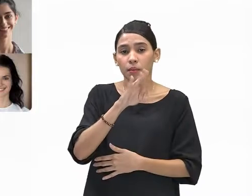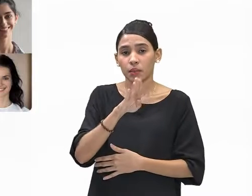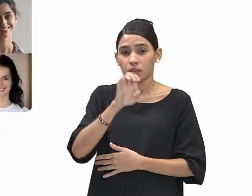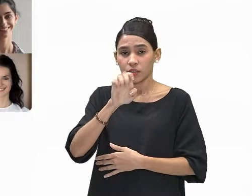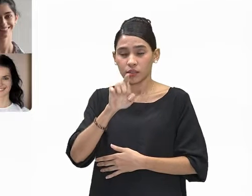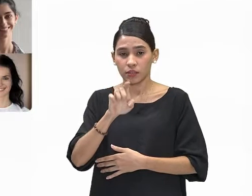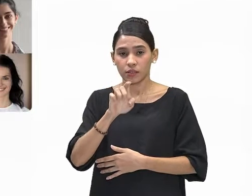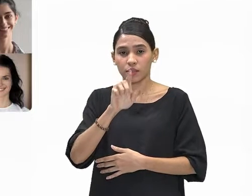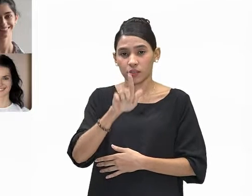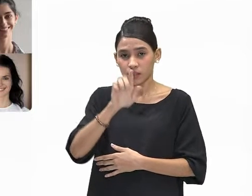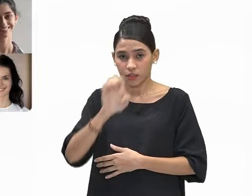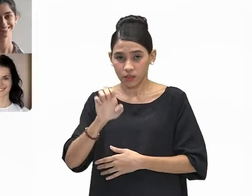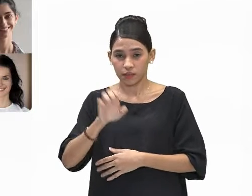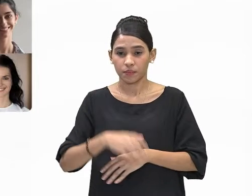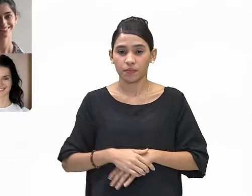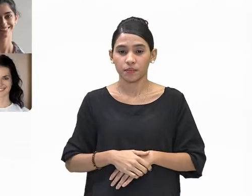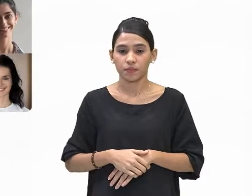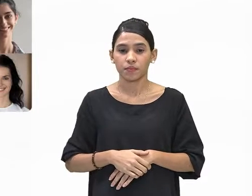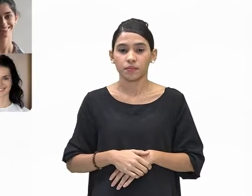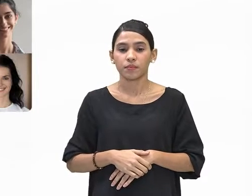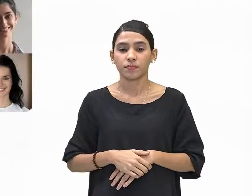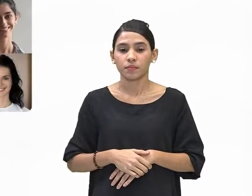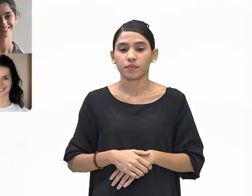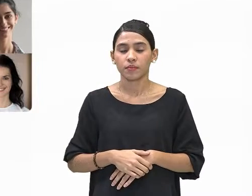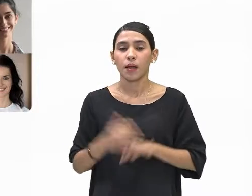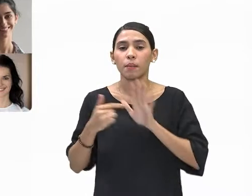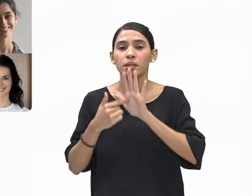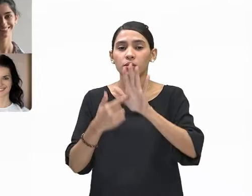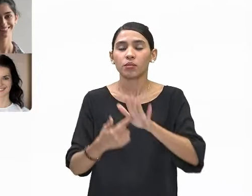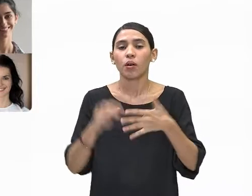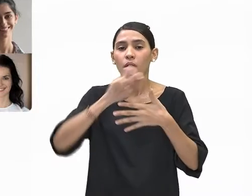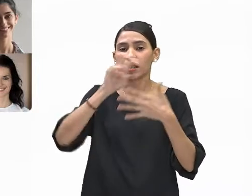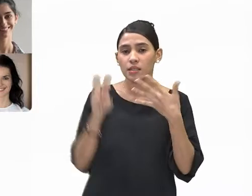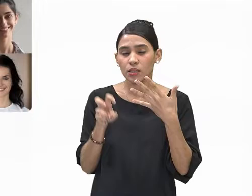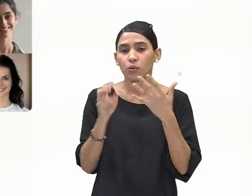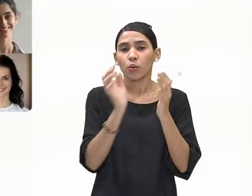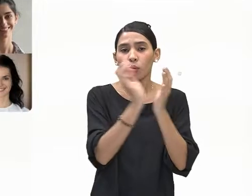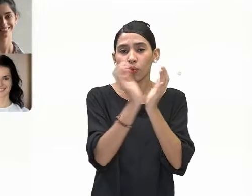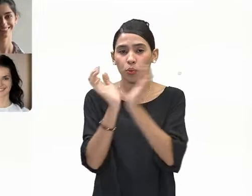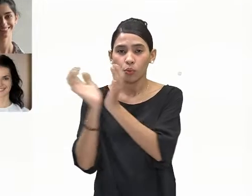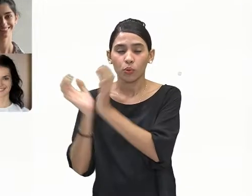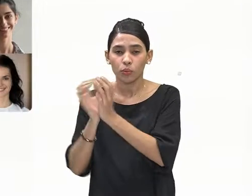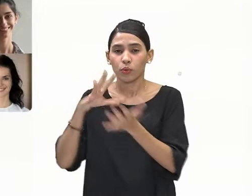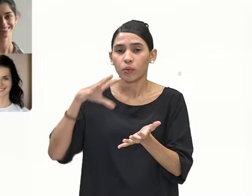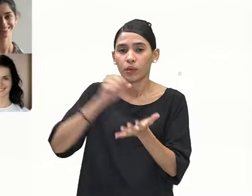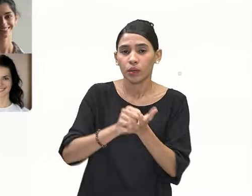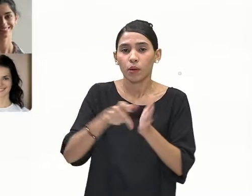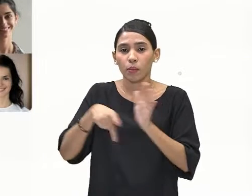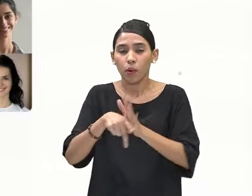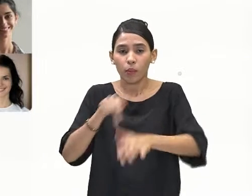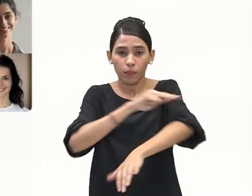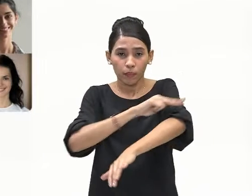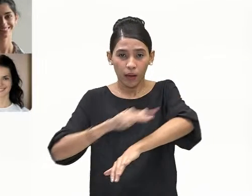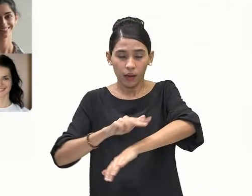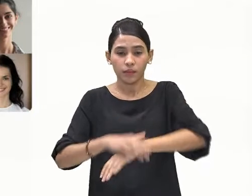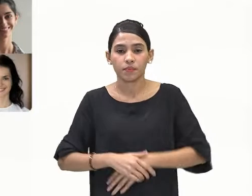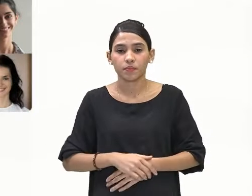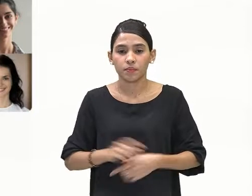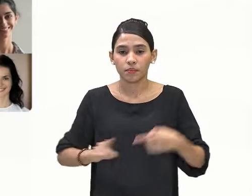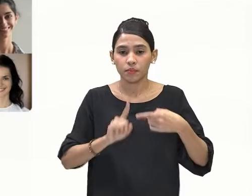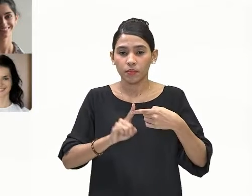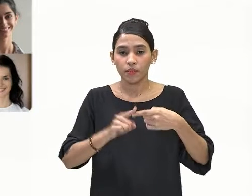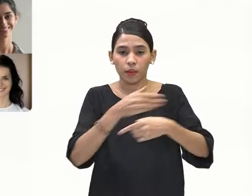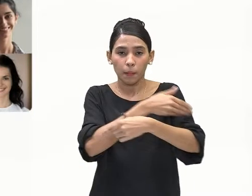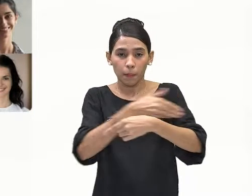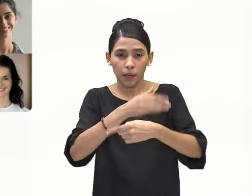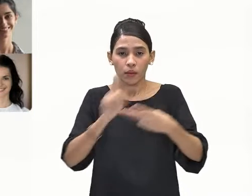IBGE colocou que existem apenas 5 categorias de identificação étnico-racial, que são